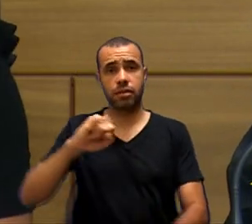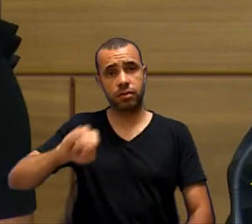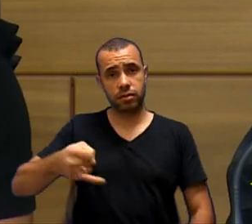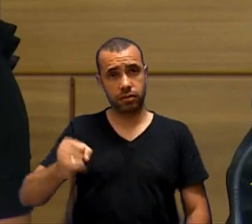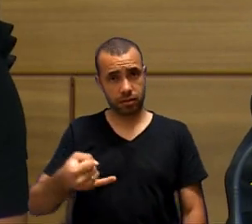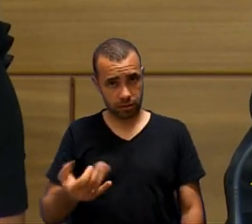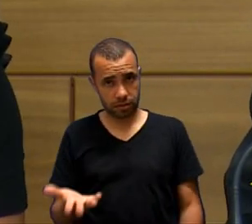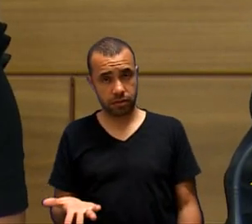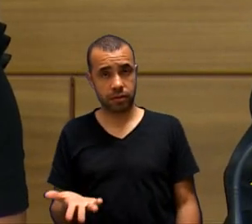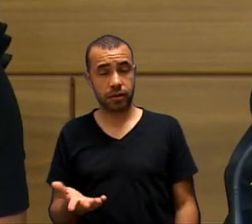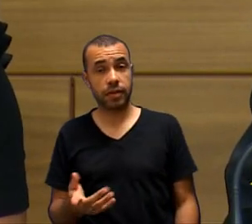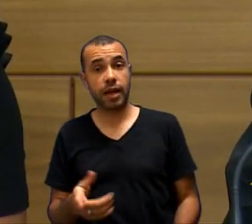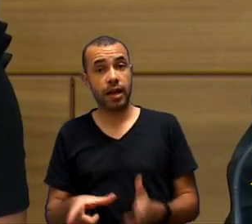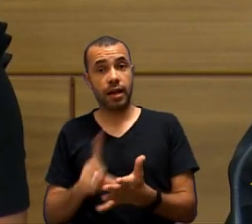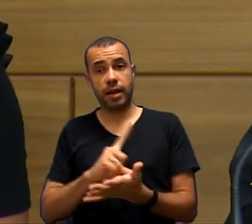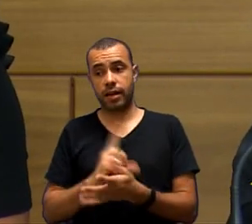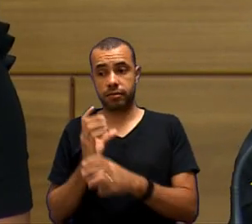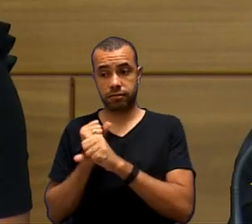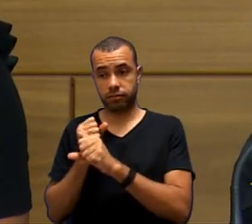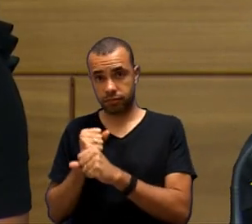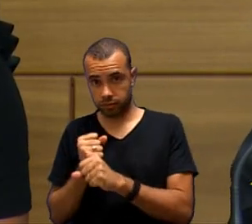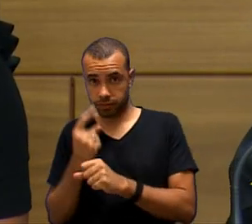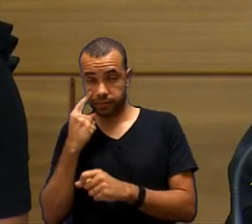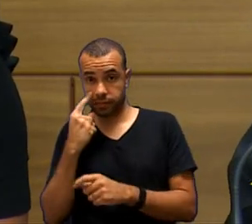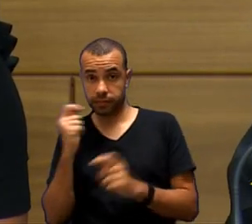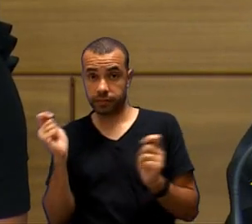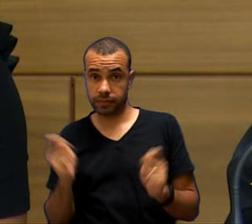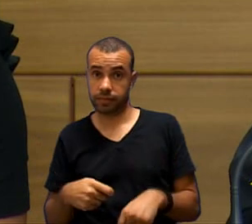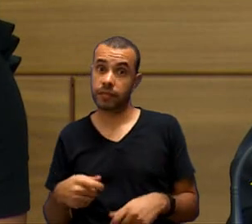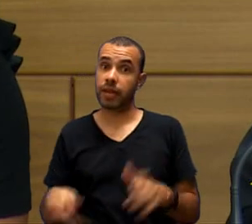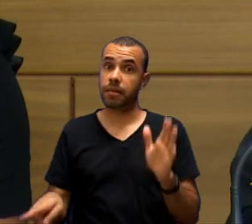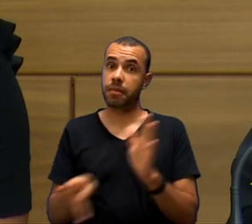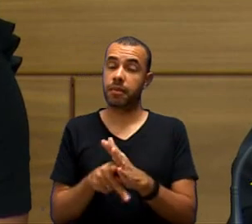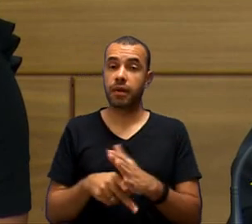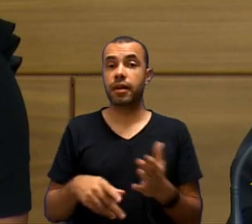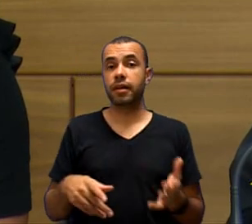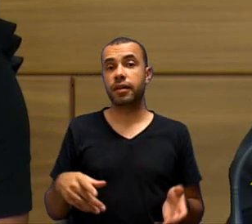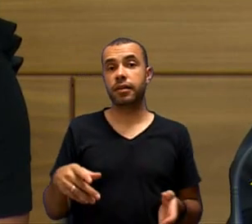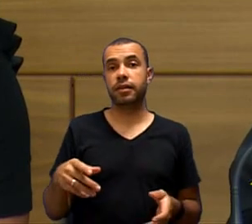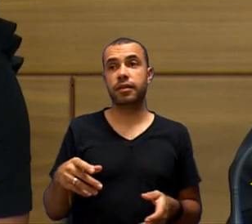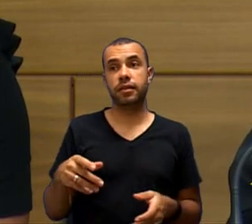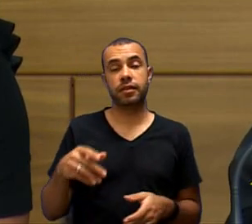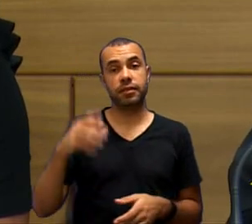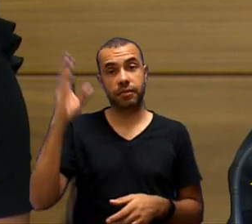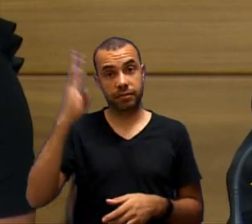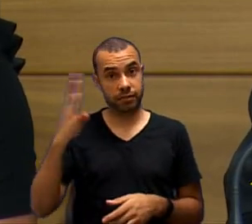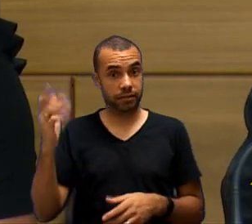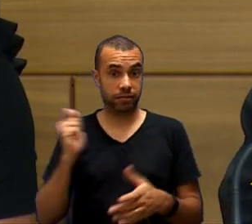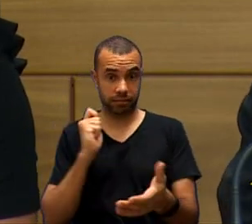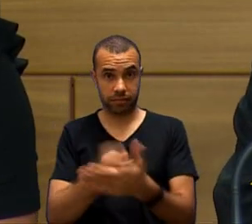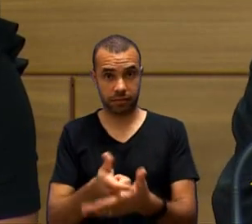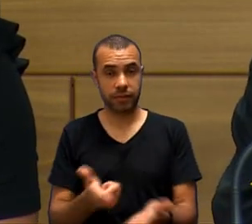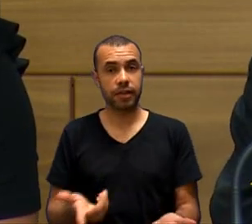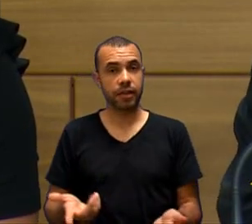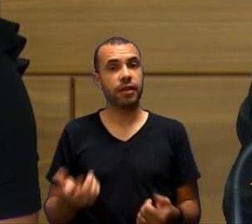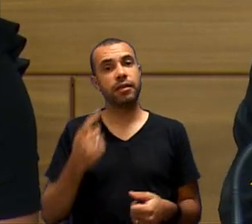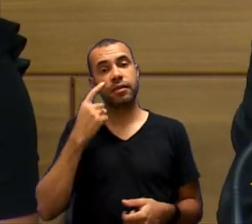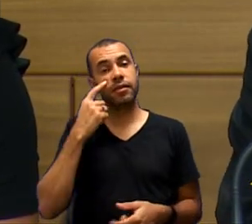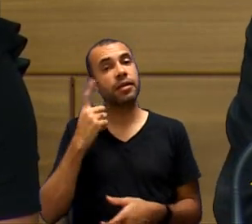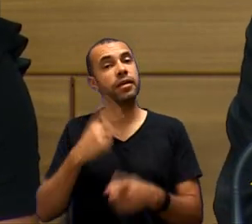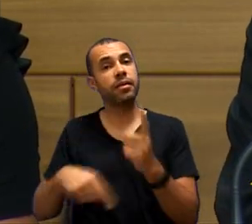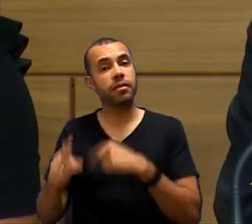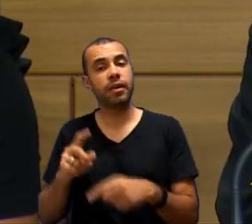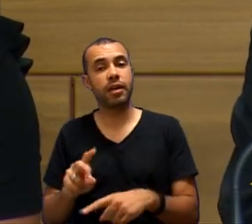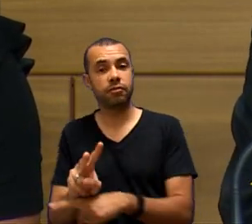estava prevista como recurso do Tesouro, e nós conseguimos convencer a CAF que transformasse-a em obra